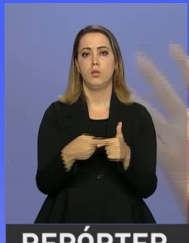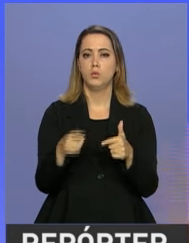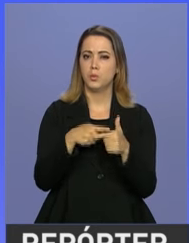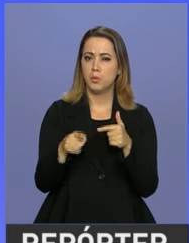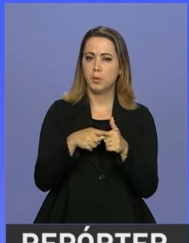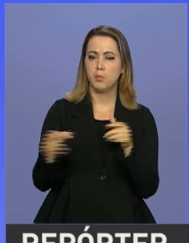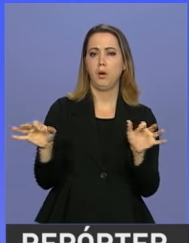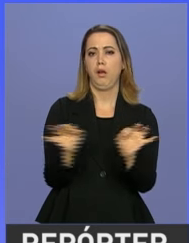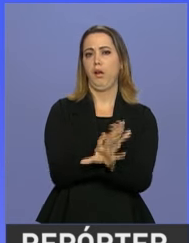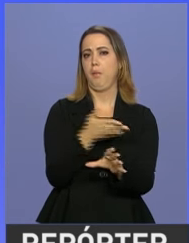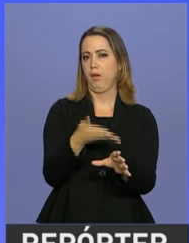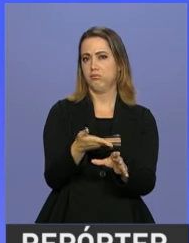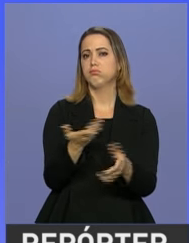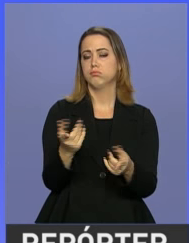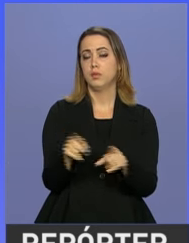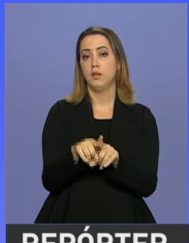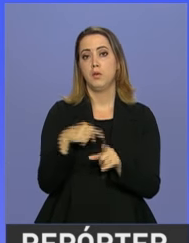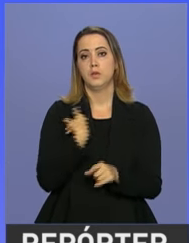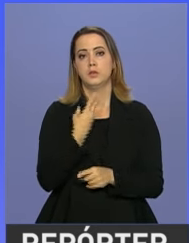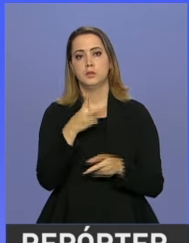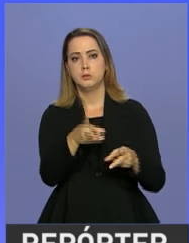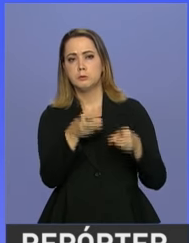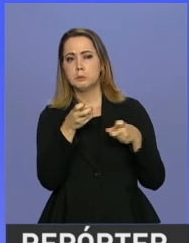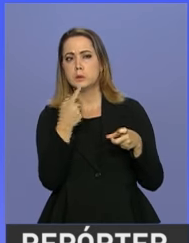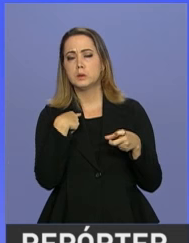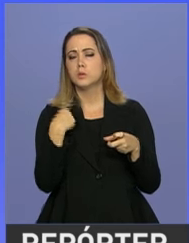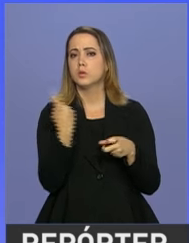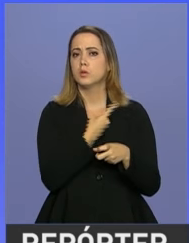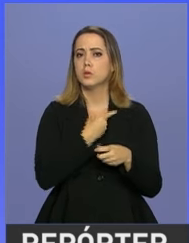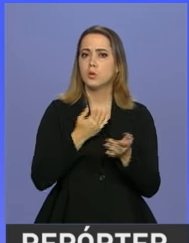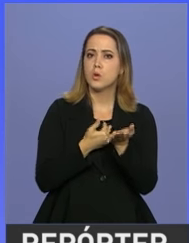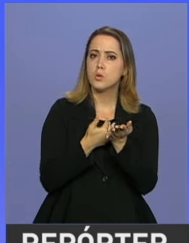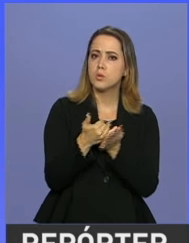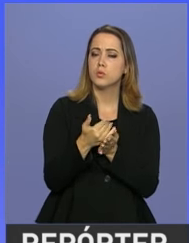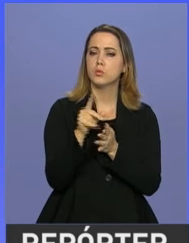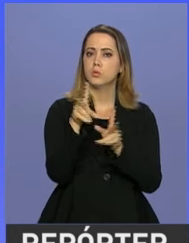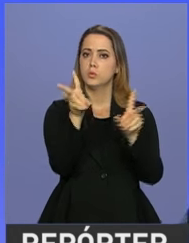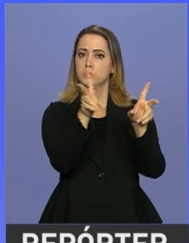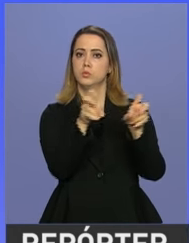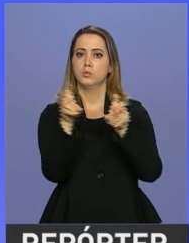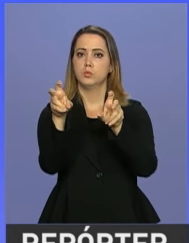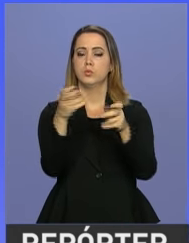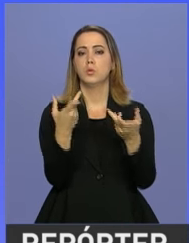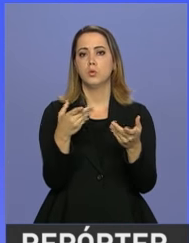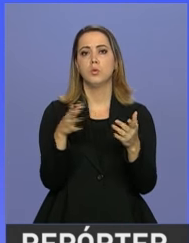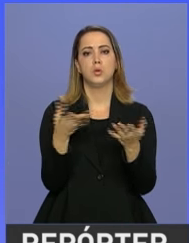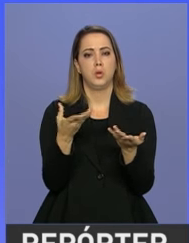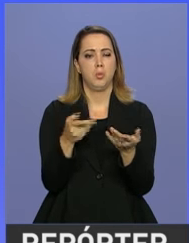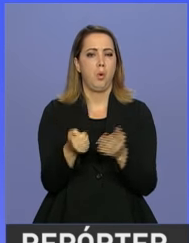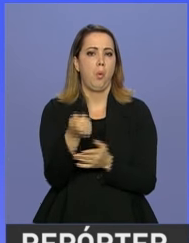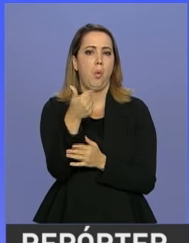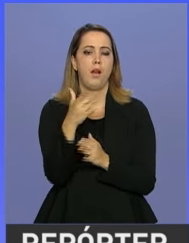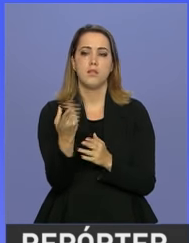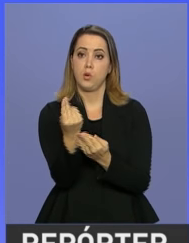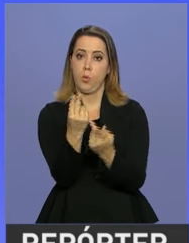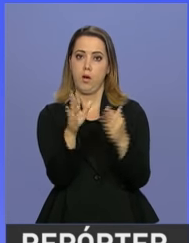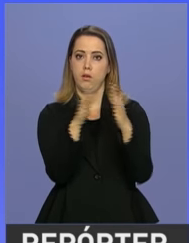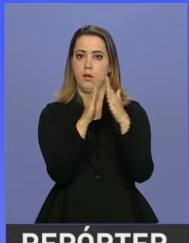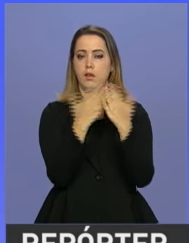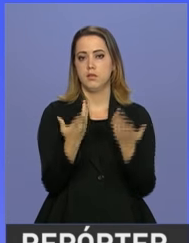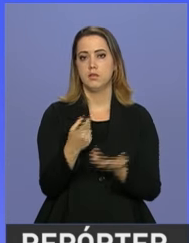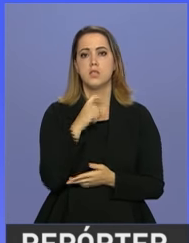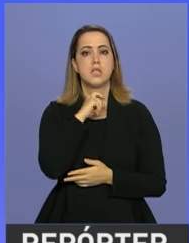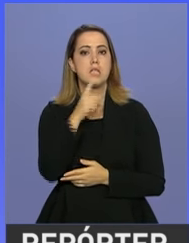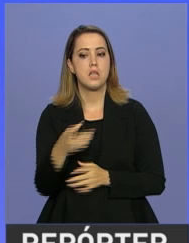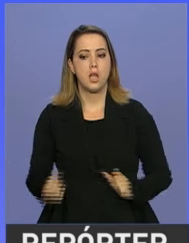início os senhores verificaram que nós nos pautamos por um tema que é um tema quase doméstico. Ninguém pode gastar mais